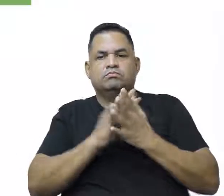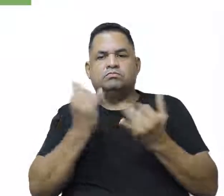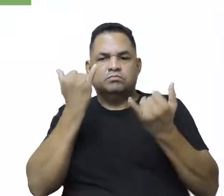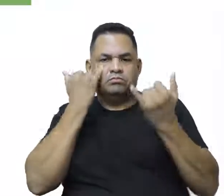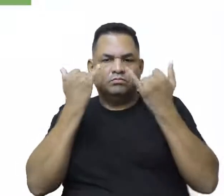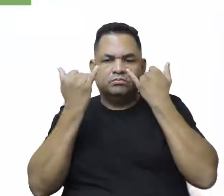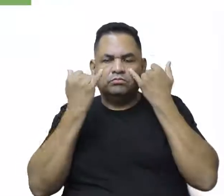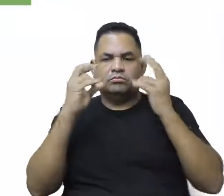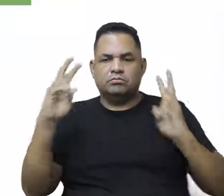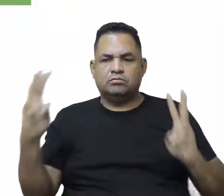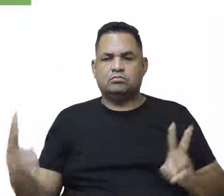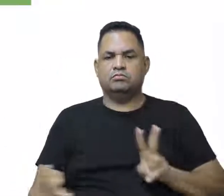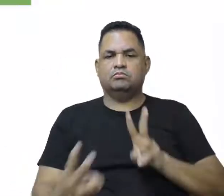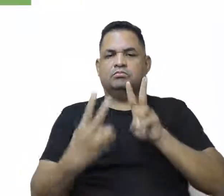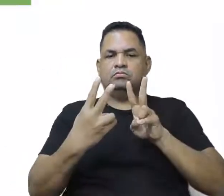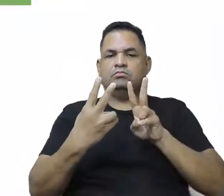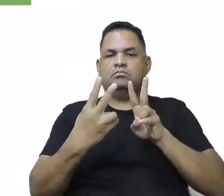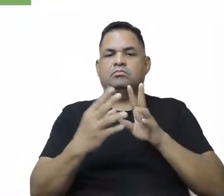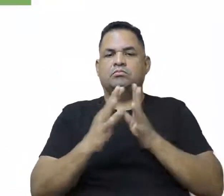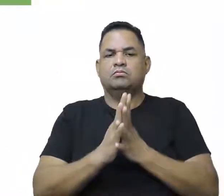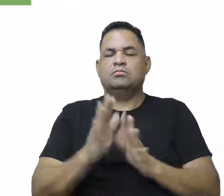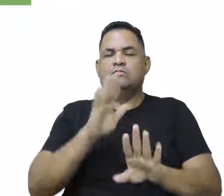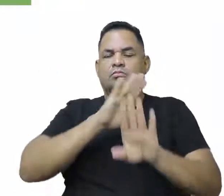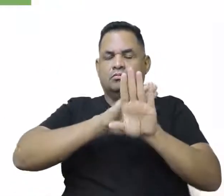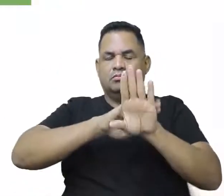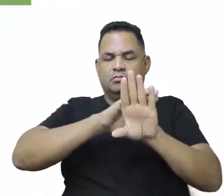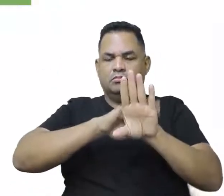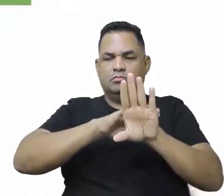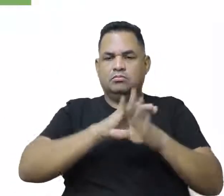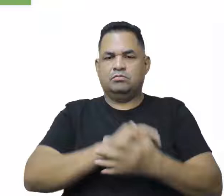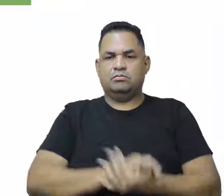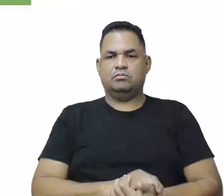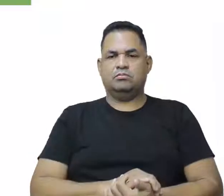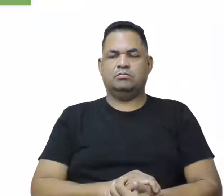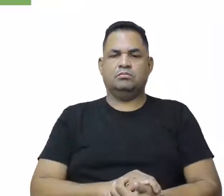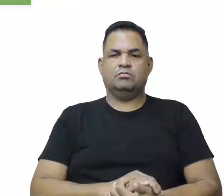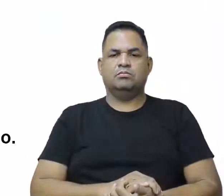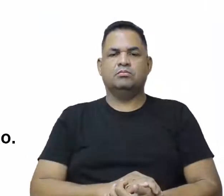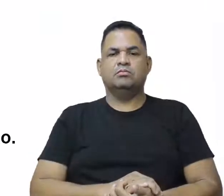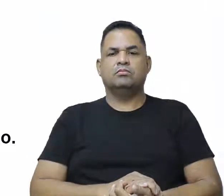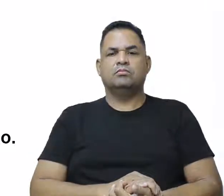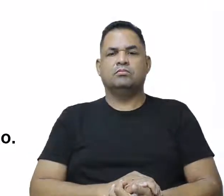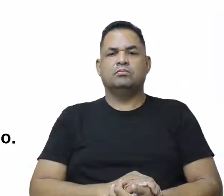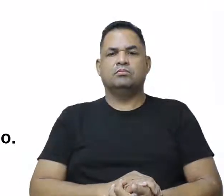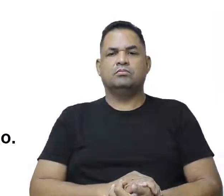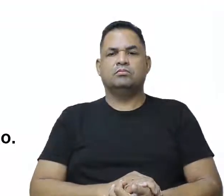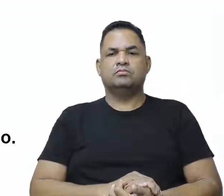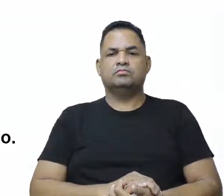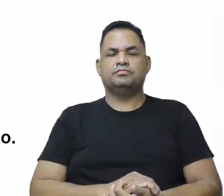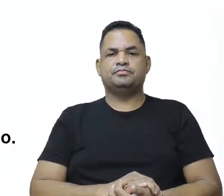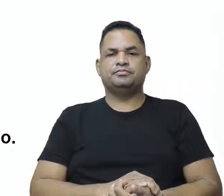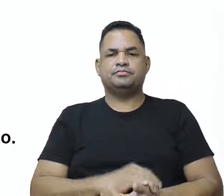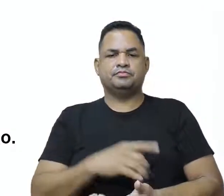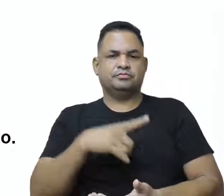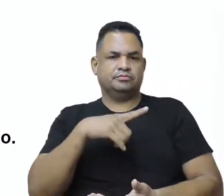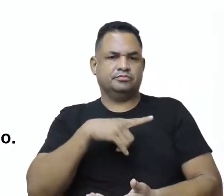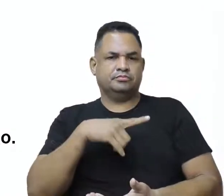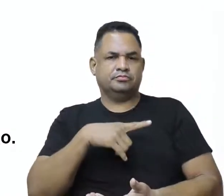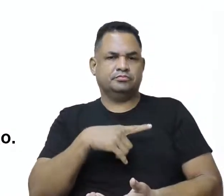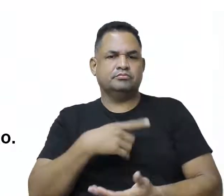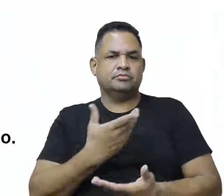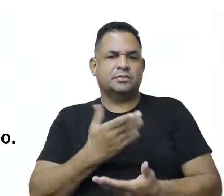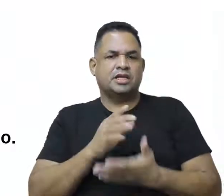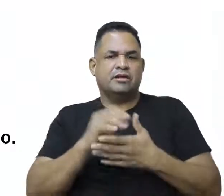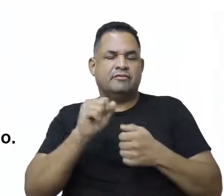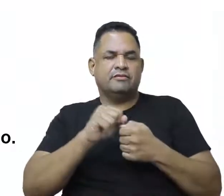nas informações virtuais as ideologias, né? E a gente vamos tentar fazer